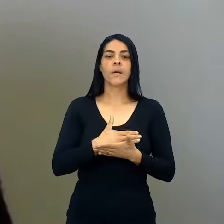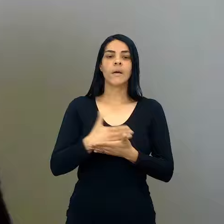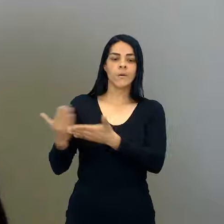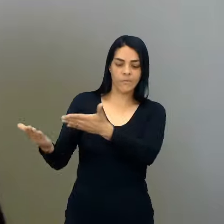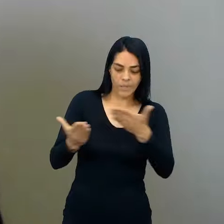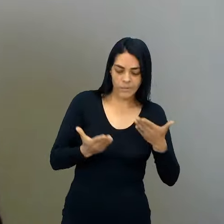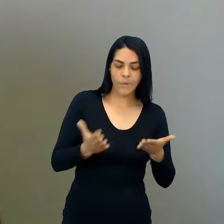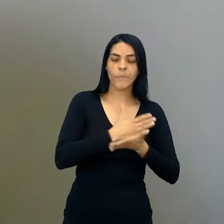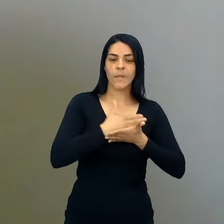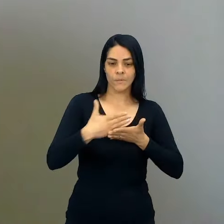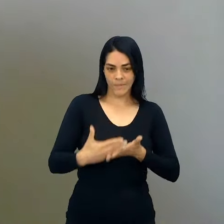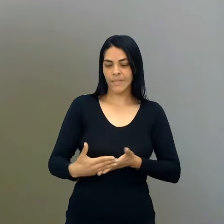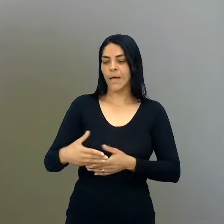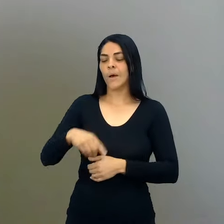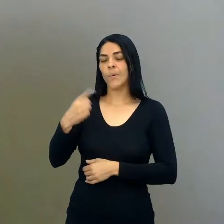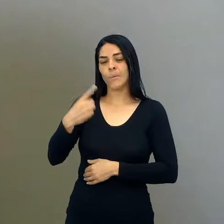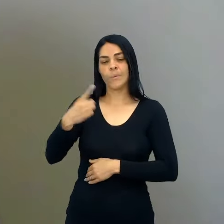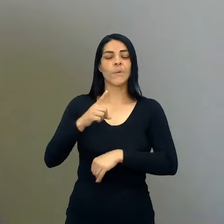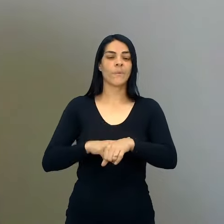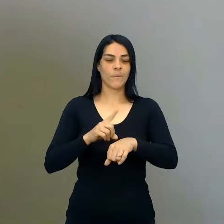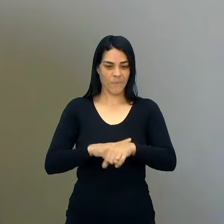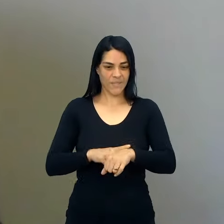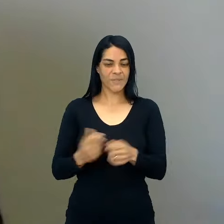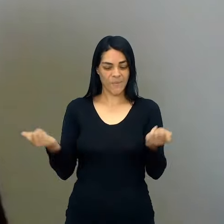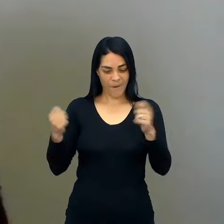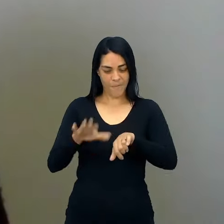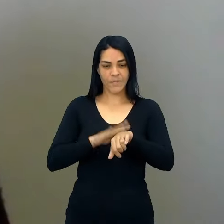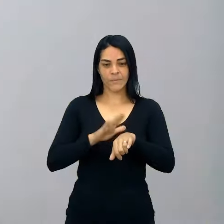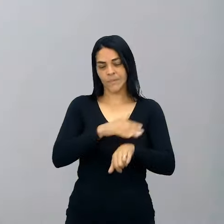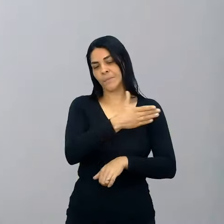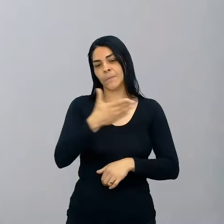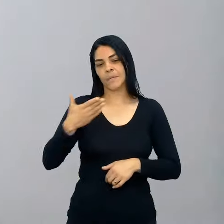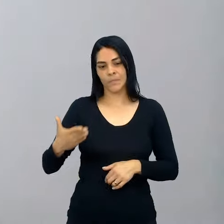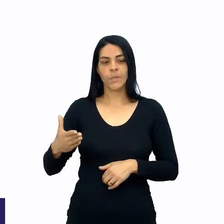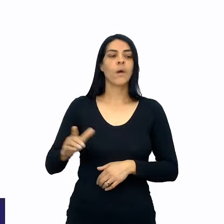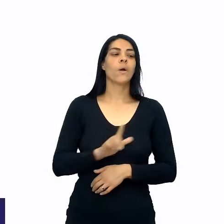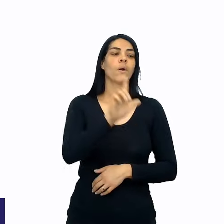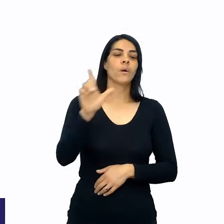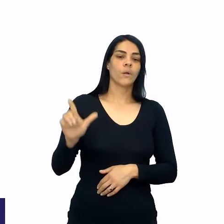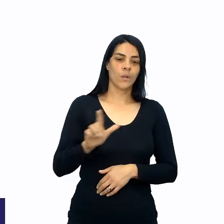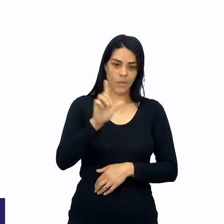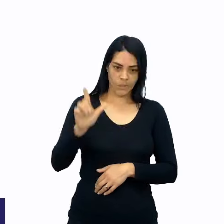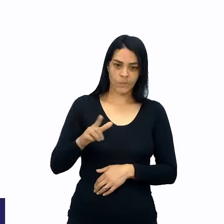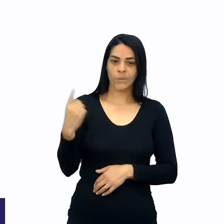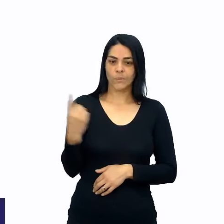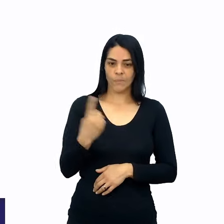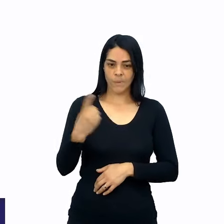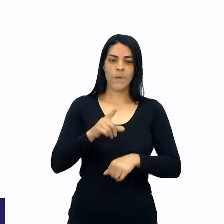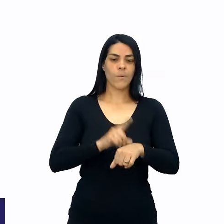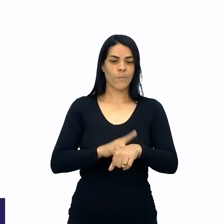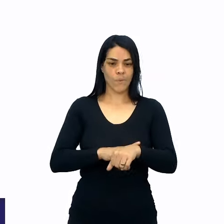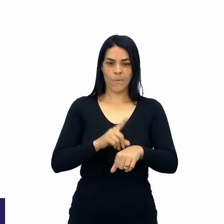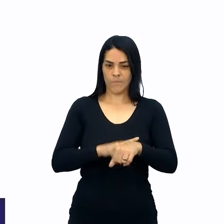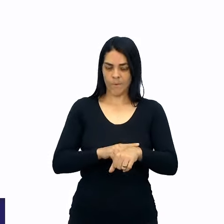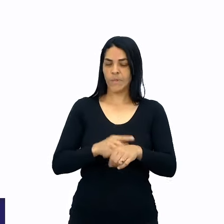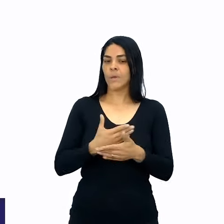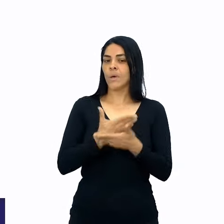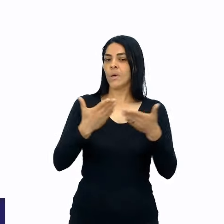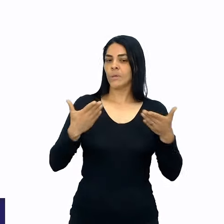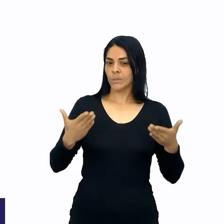o primeiro momento. Você poderia fazer isso para nós? Claro, vamos lá, então. E nesse primeiro momento, nós vamos